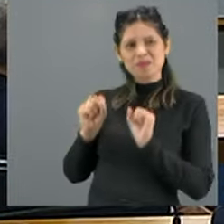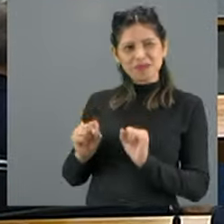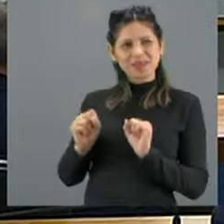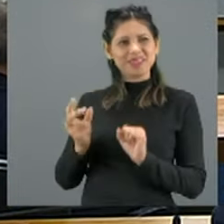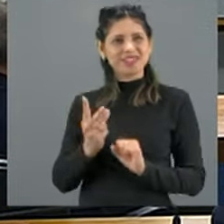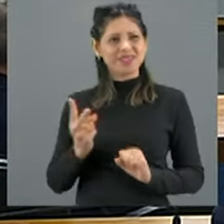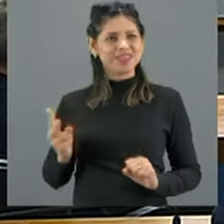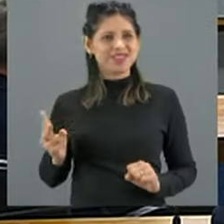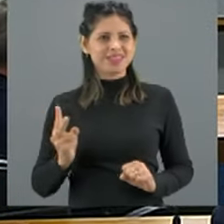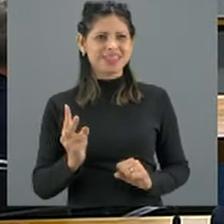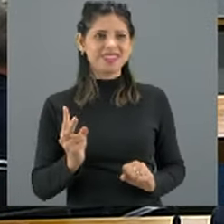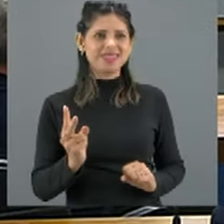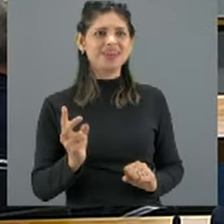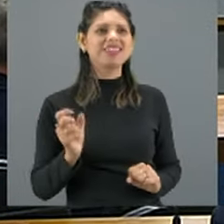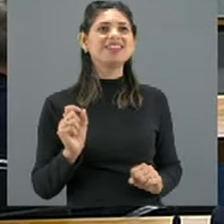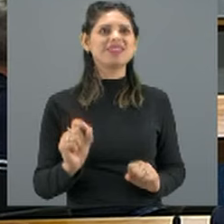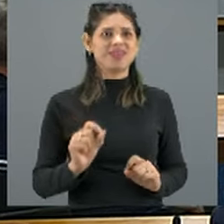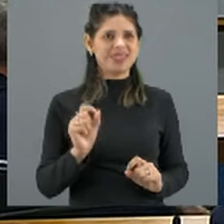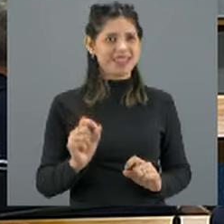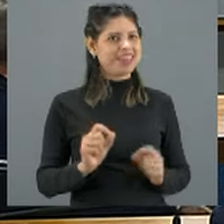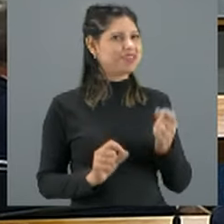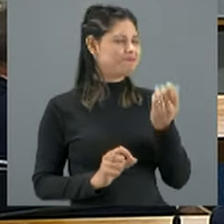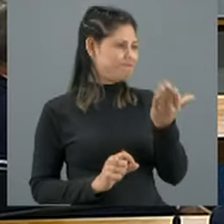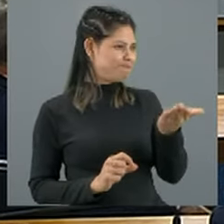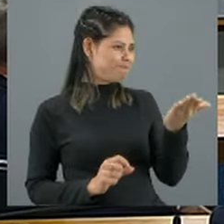Chapuri, de Epitaciolândia,